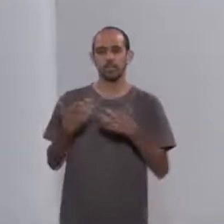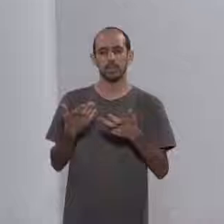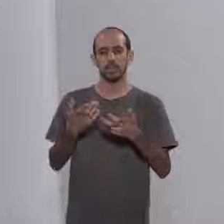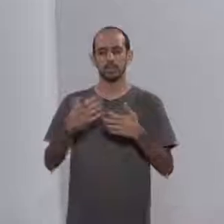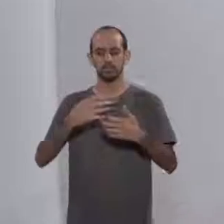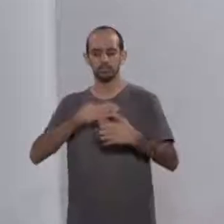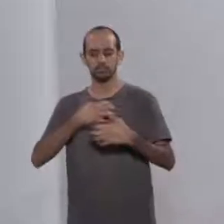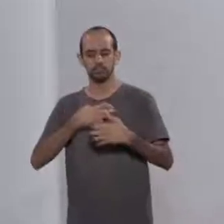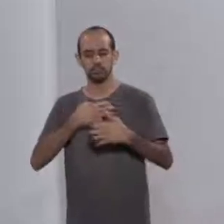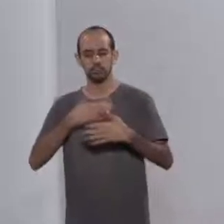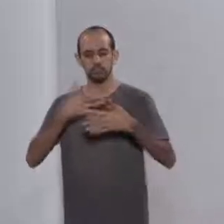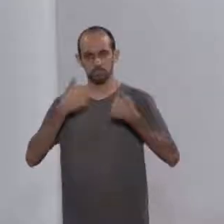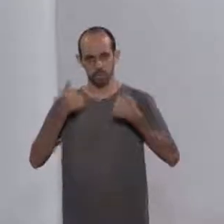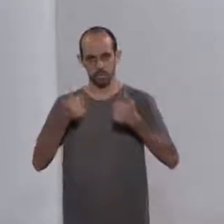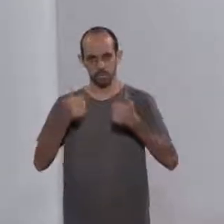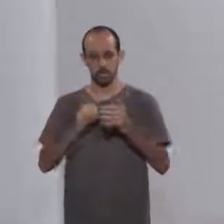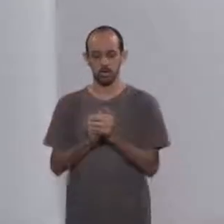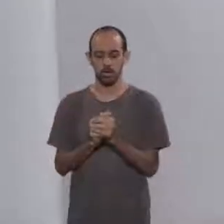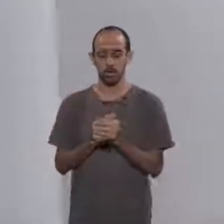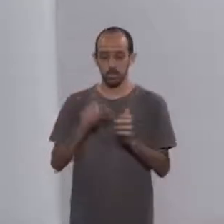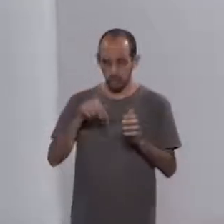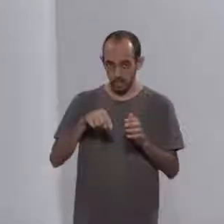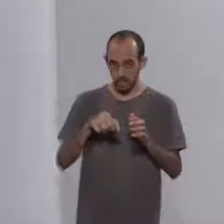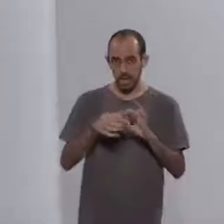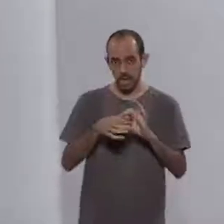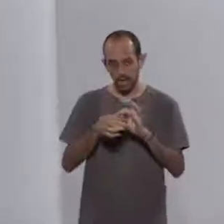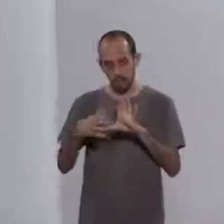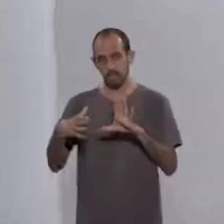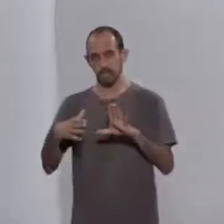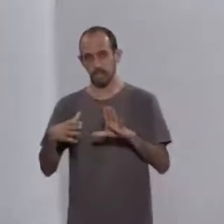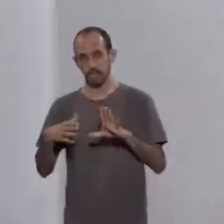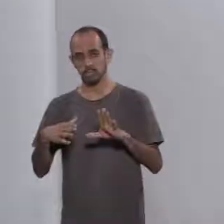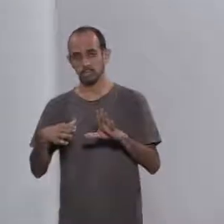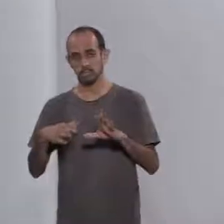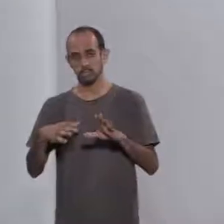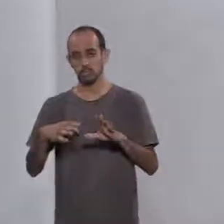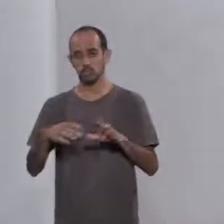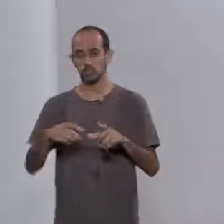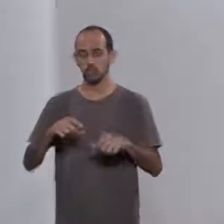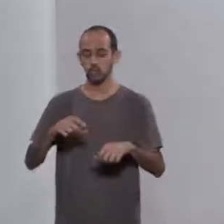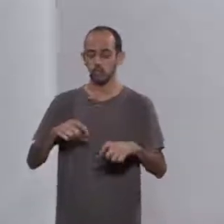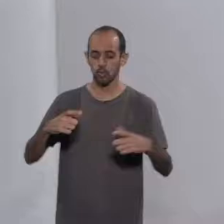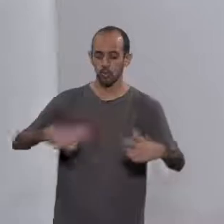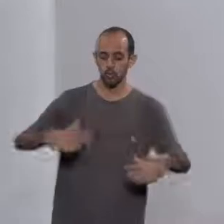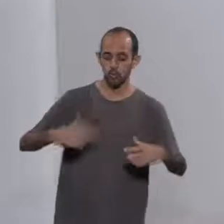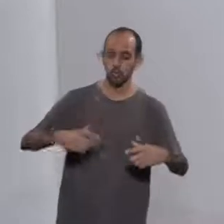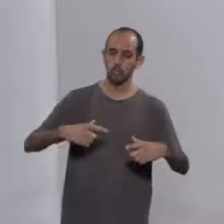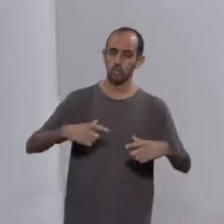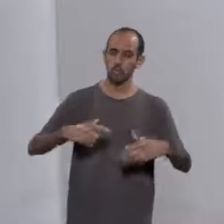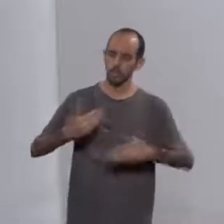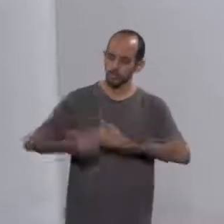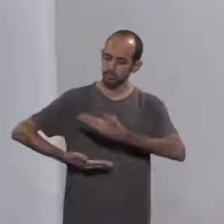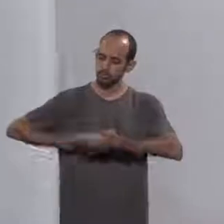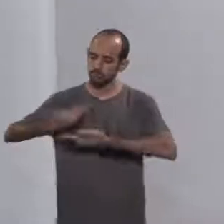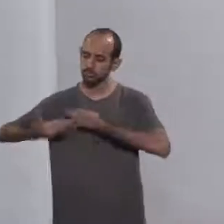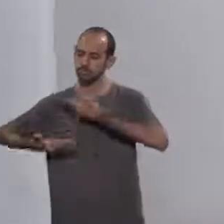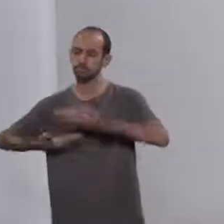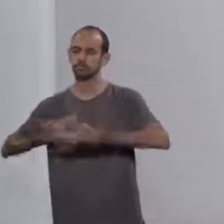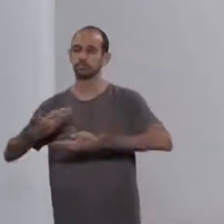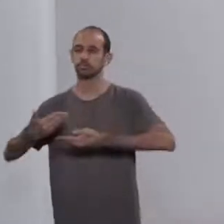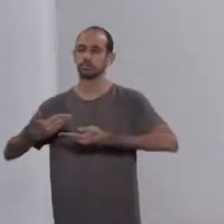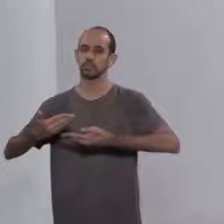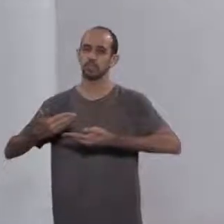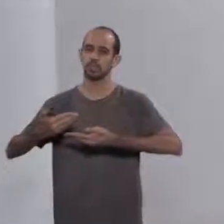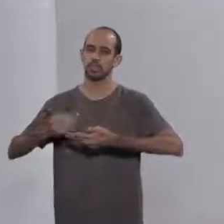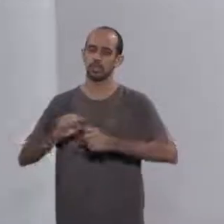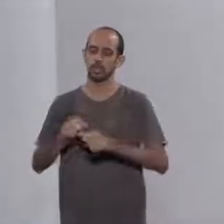e voltar. Então, assim, essa liberdade, né, que a gente também coloca, né, para o aluno, também é